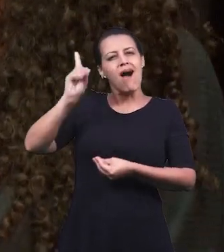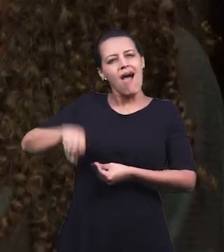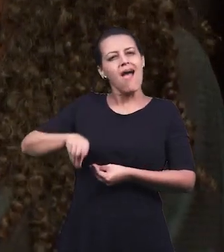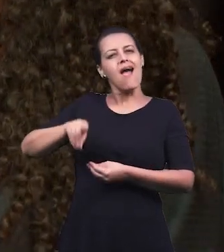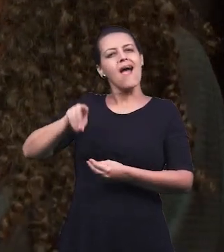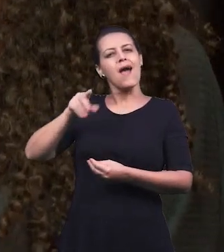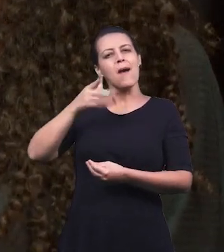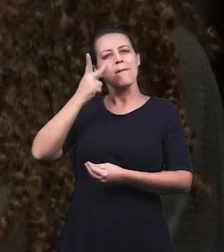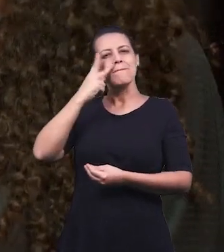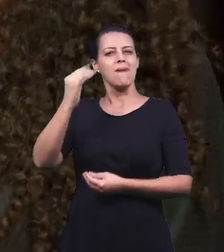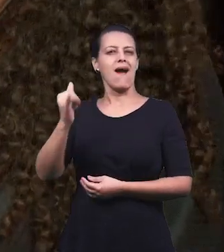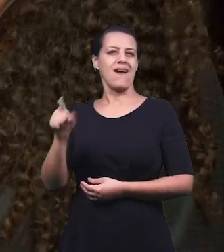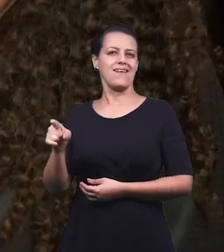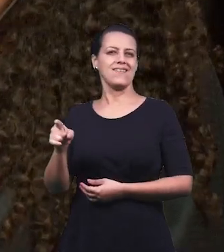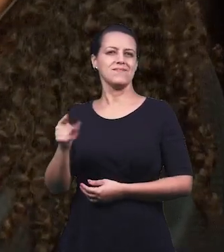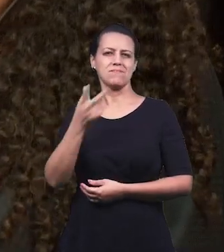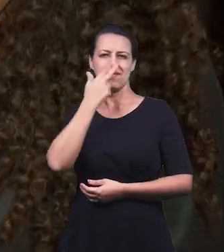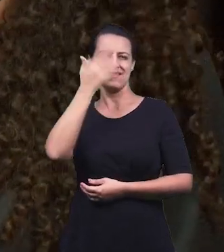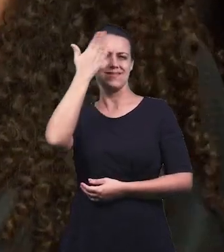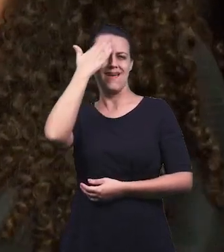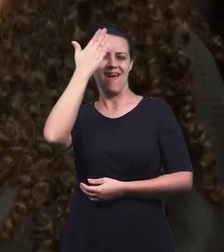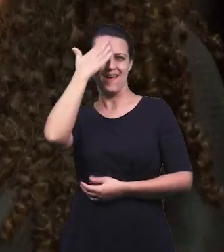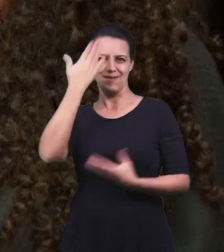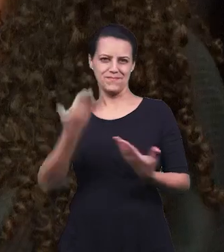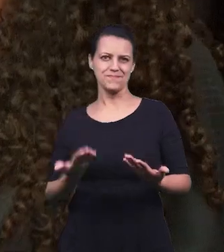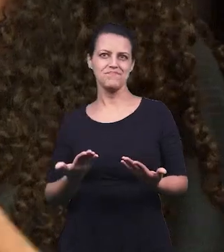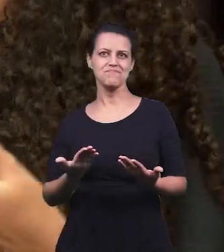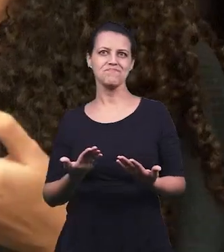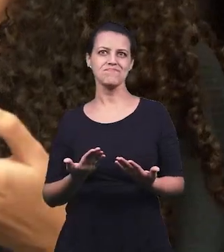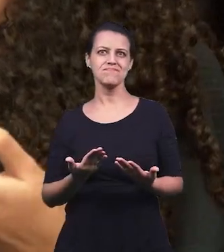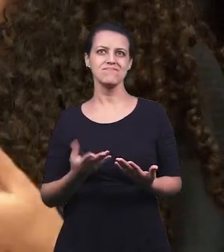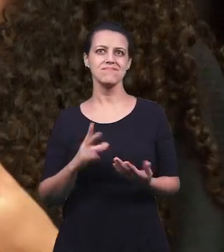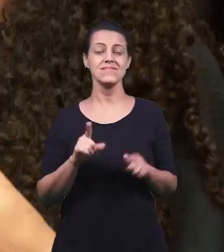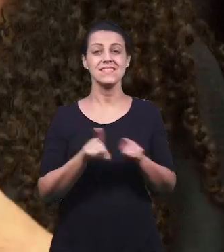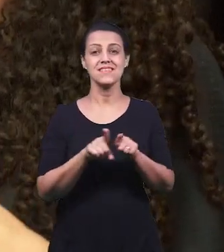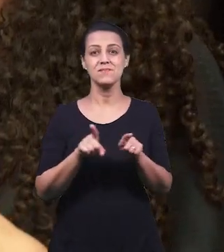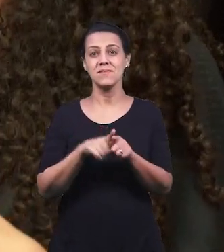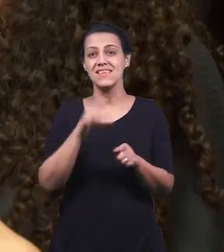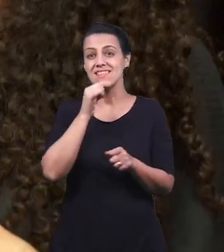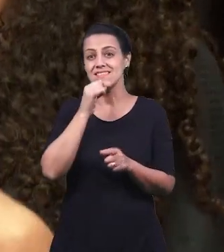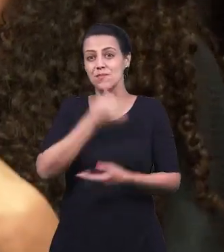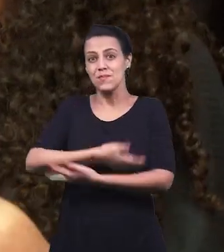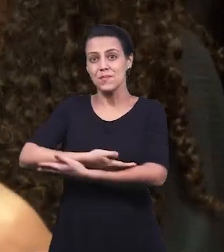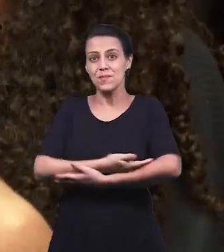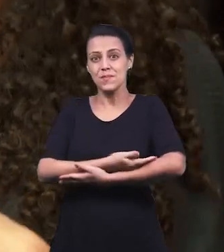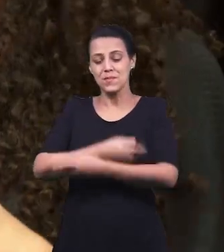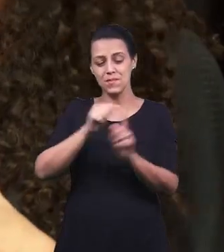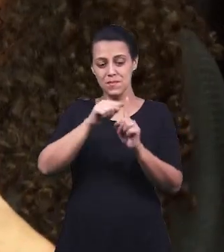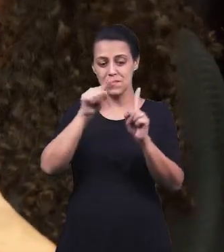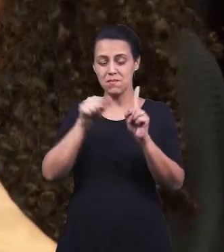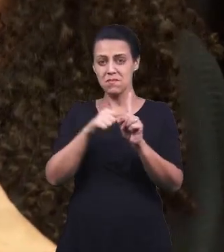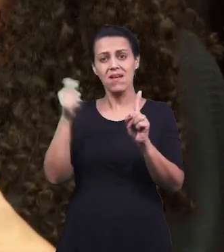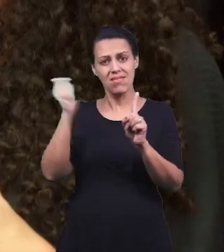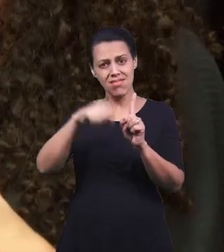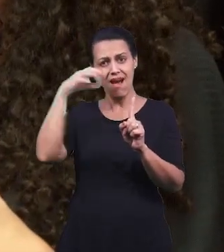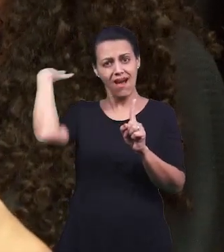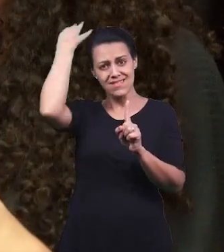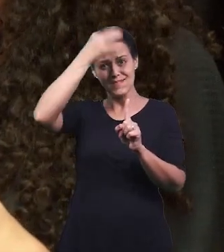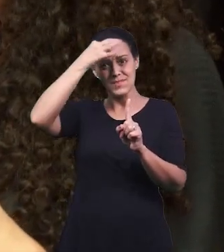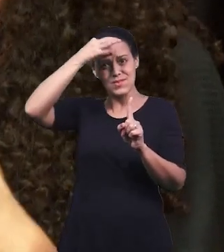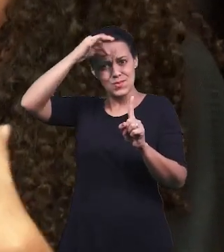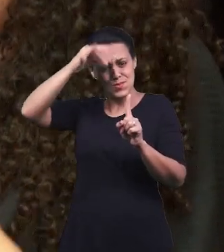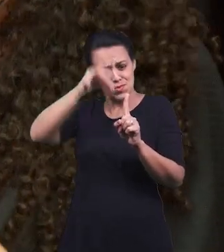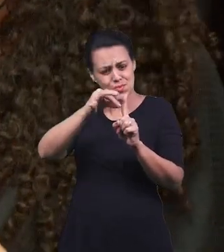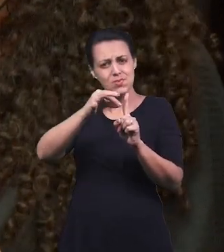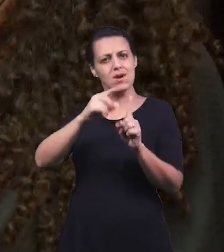voz do pai. E por que não, né, pastor? A gente já não pode afirmar que quando o bebê ainda está no ventre, ele pode sim ser batizado com o Espírito